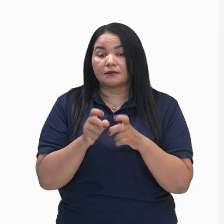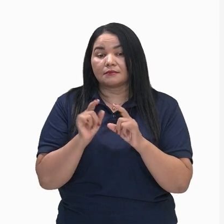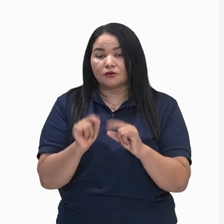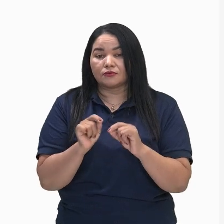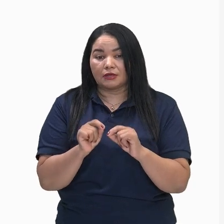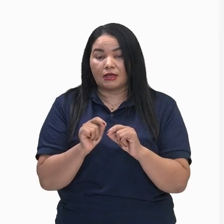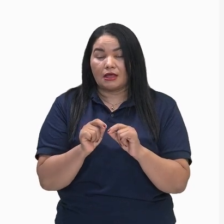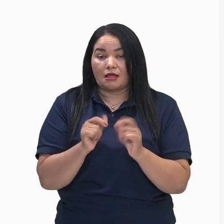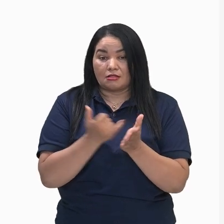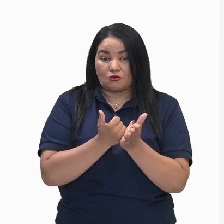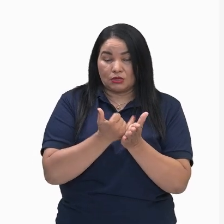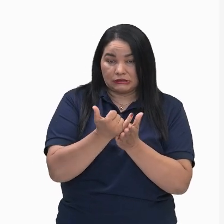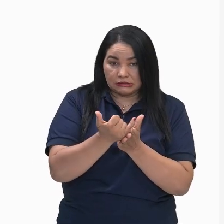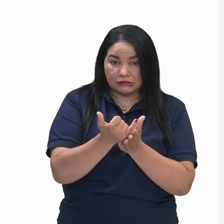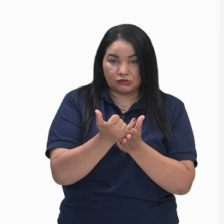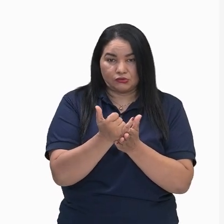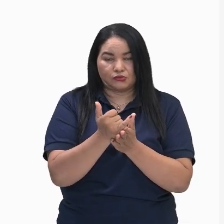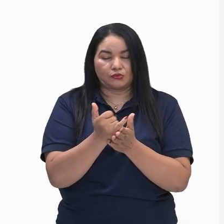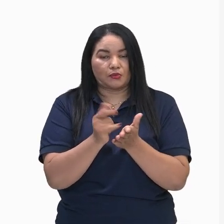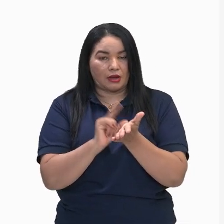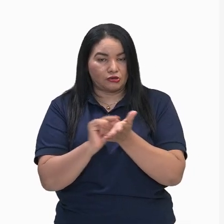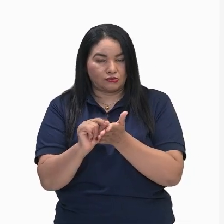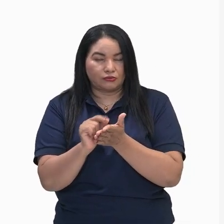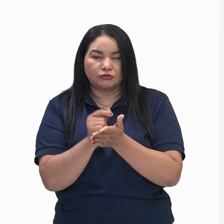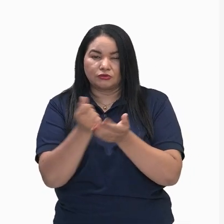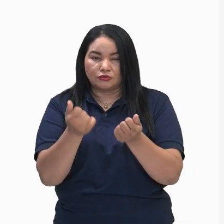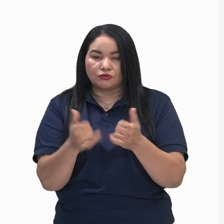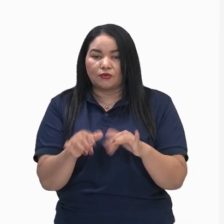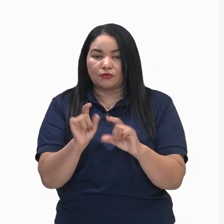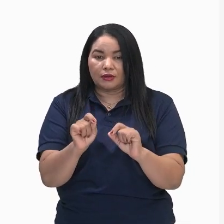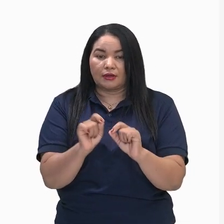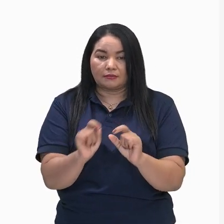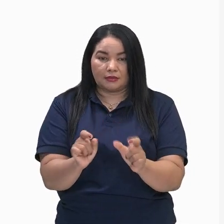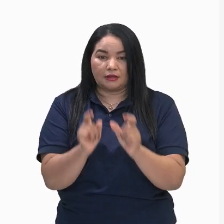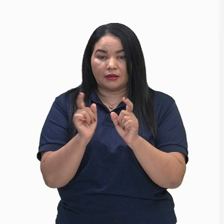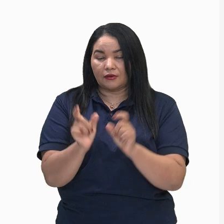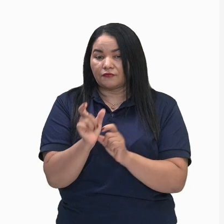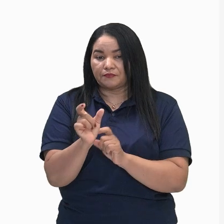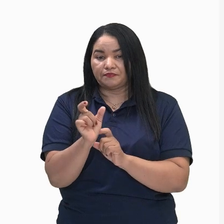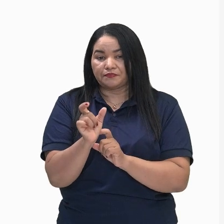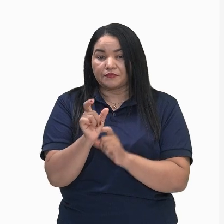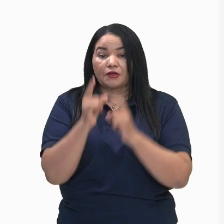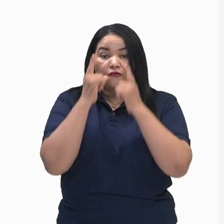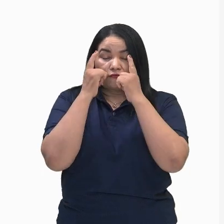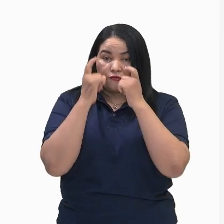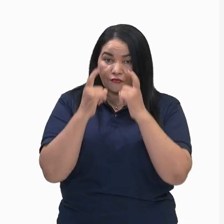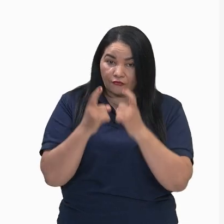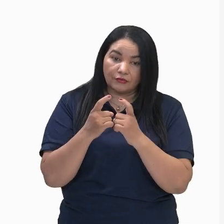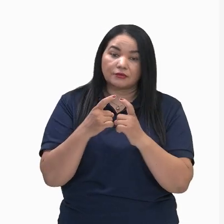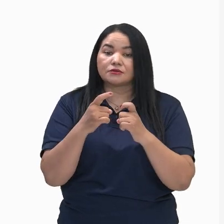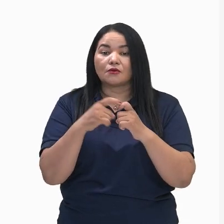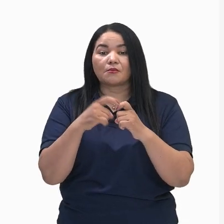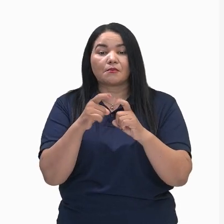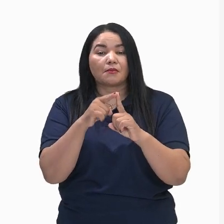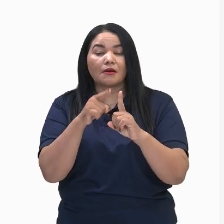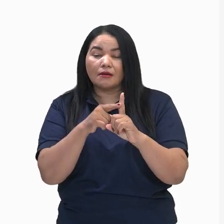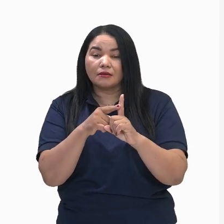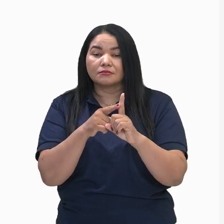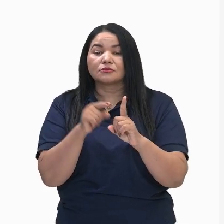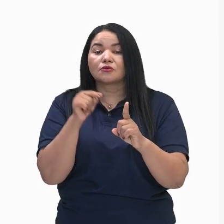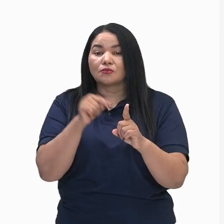do texto, do artigo dele. A expressão violência obstétrica